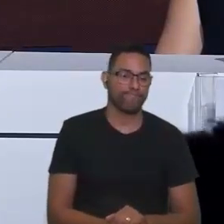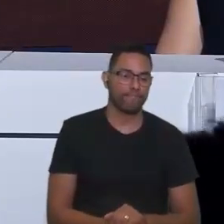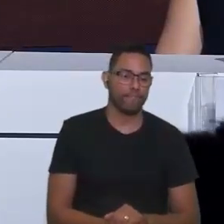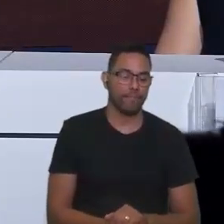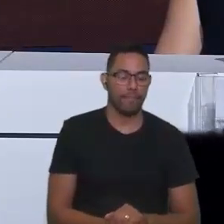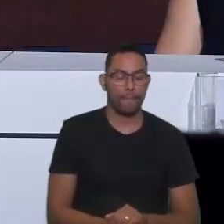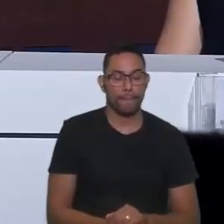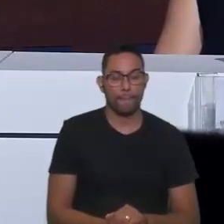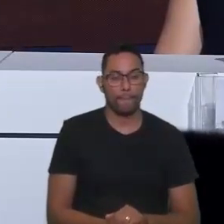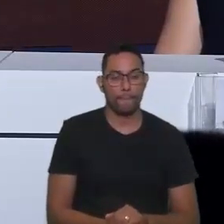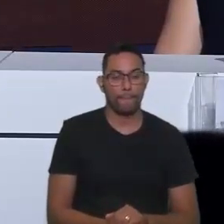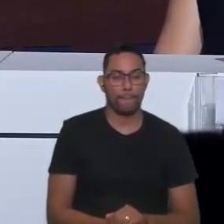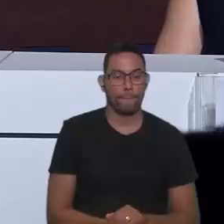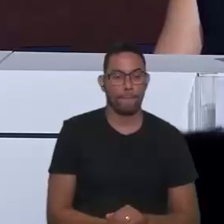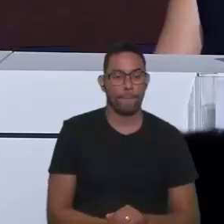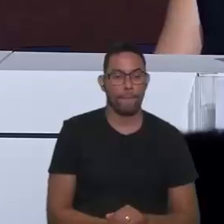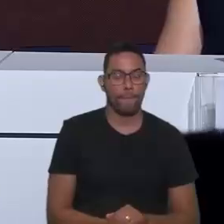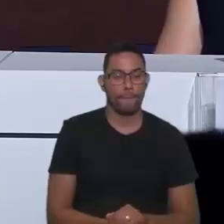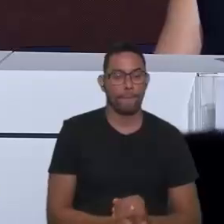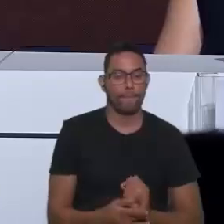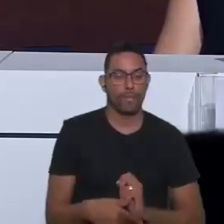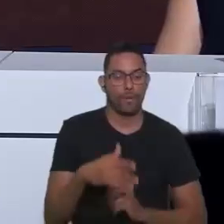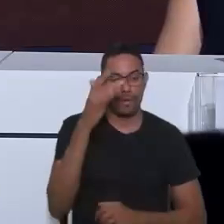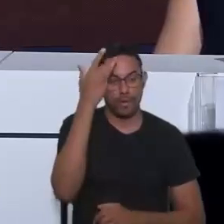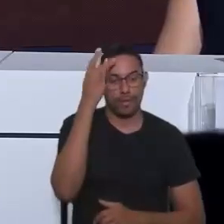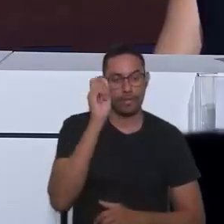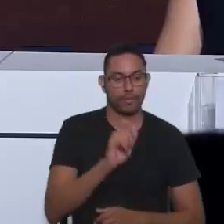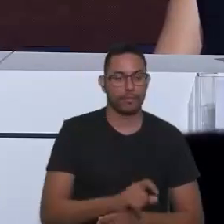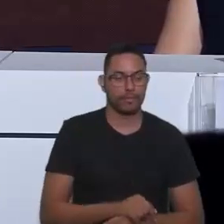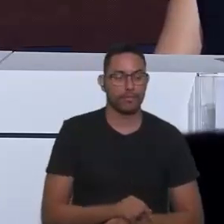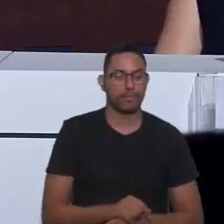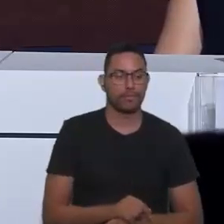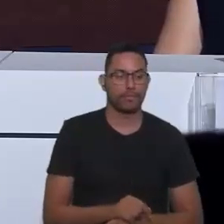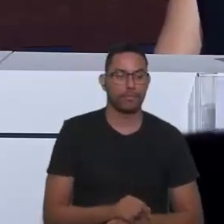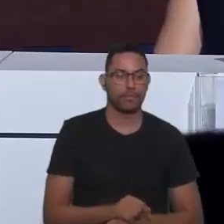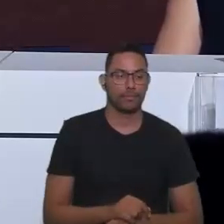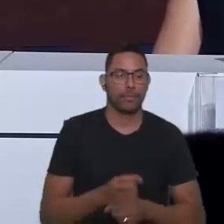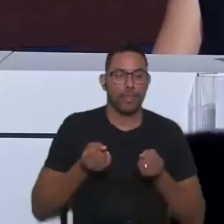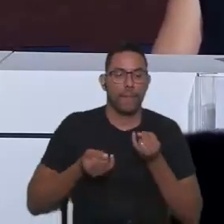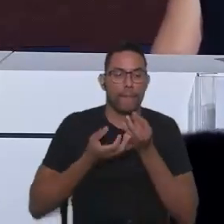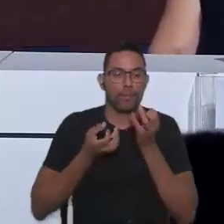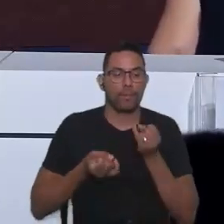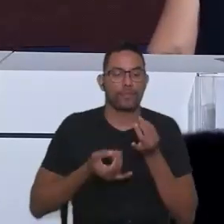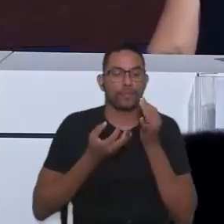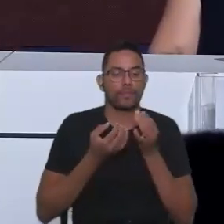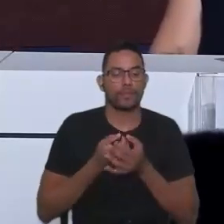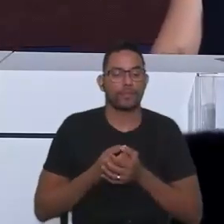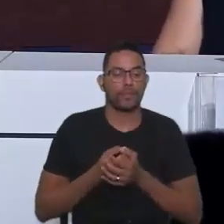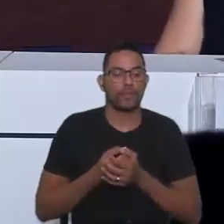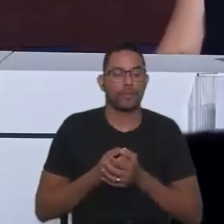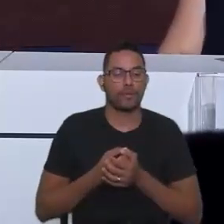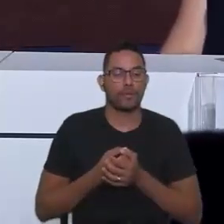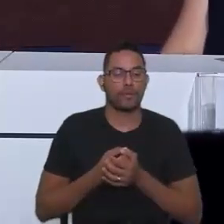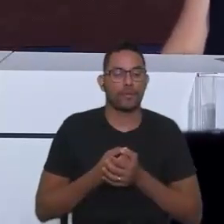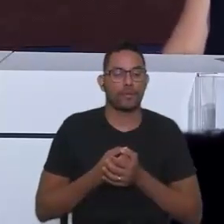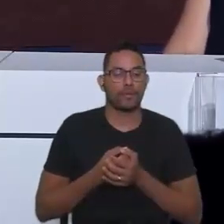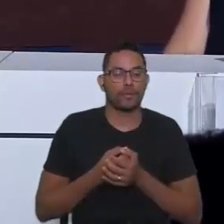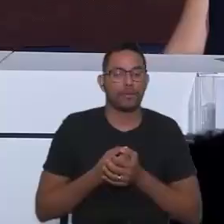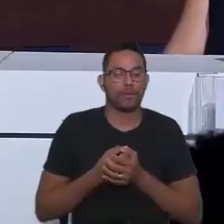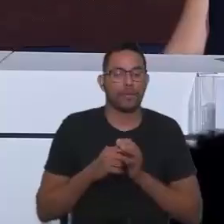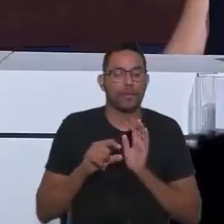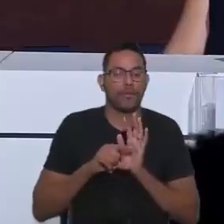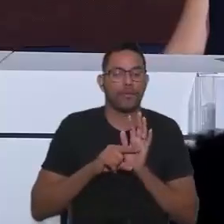A minha impressão é que a poesia se torna avessa à maioria